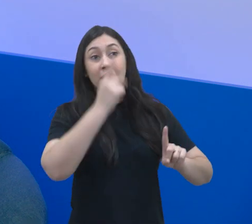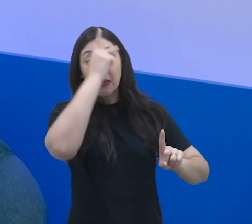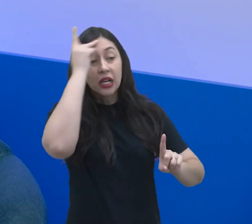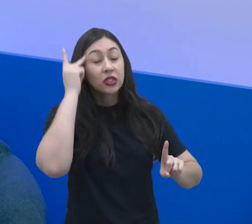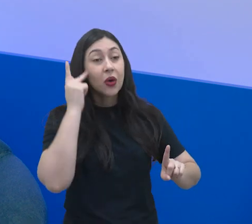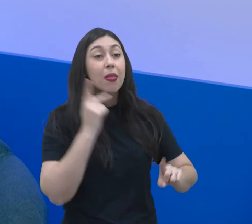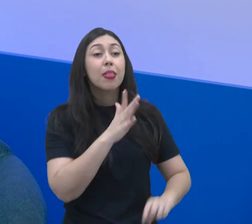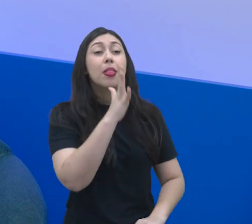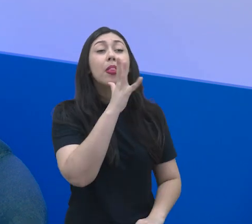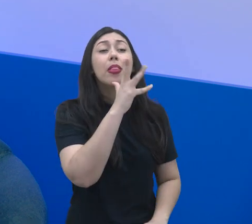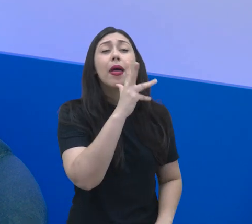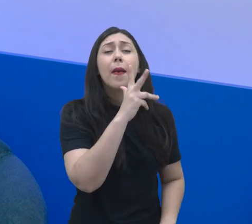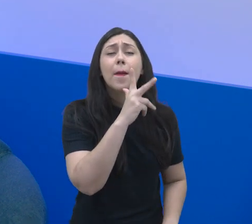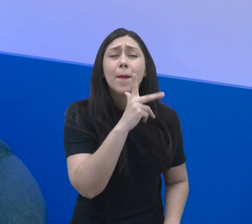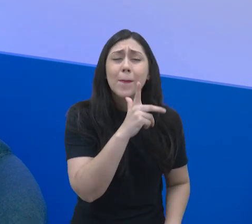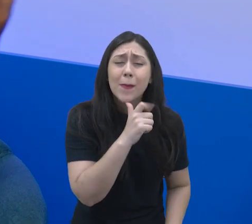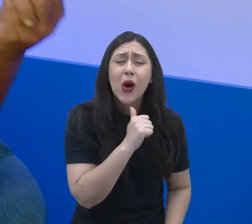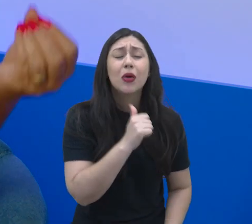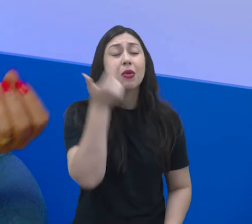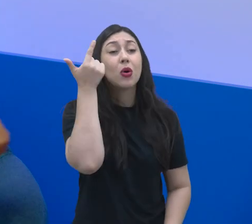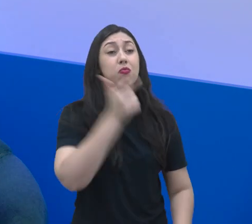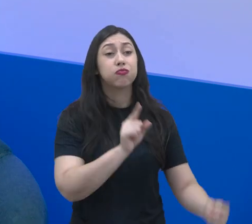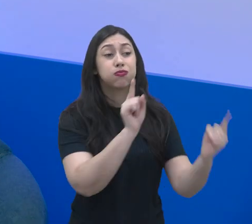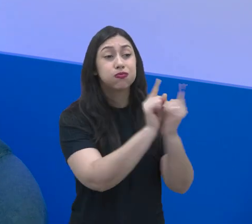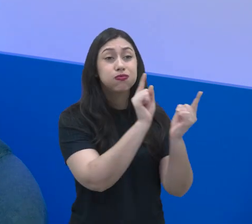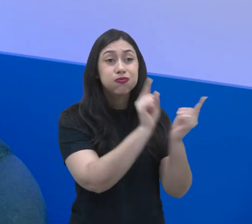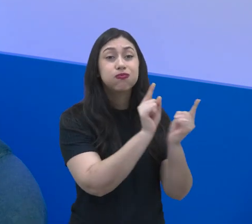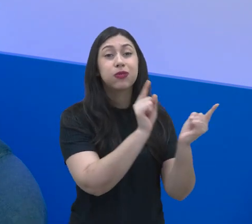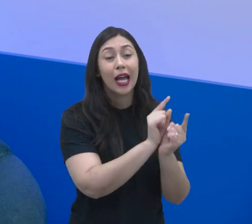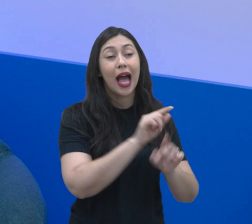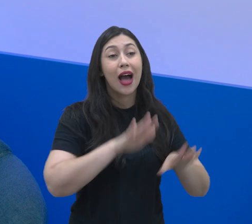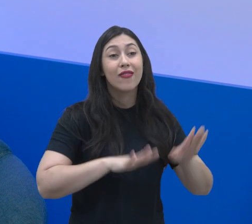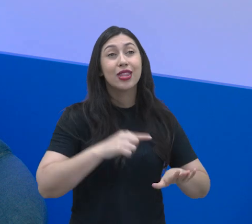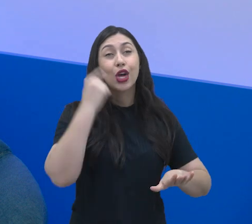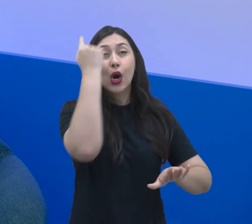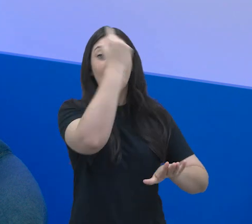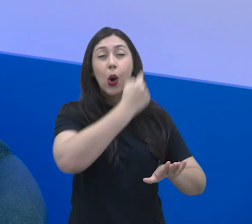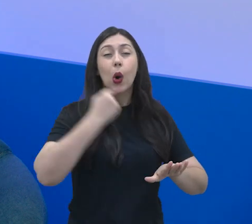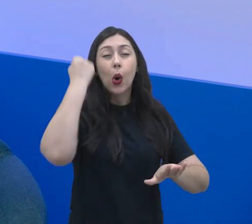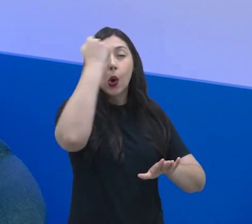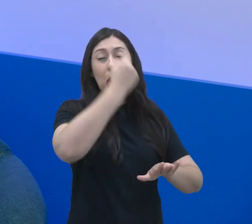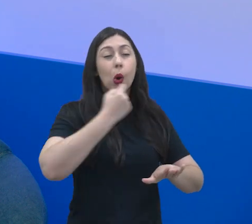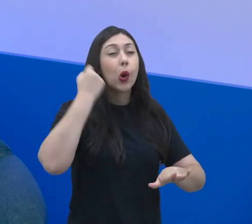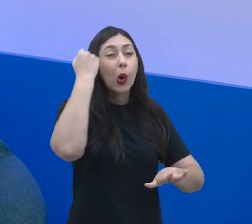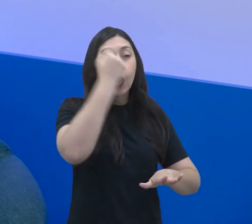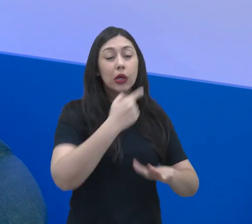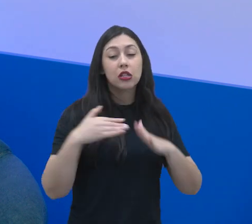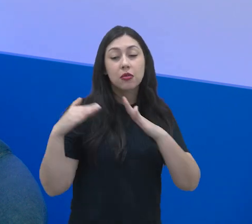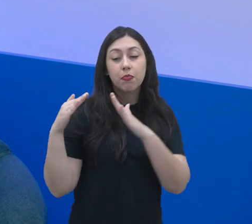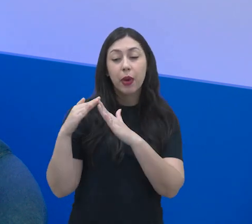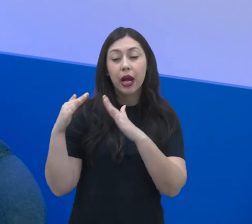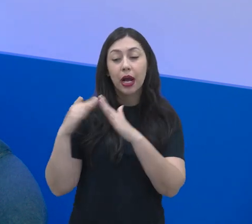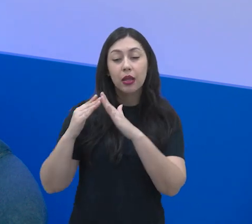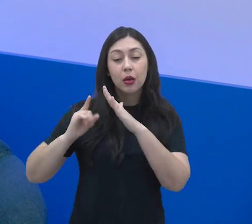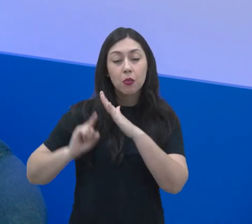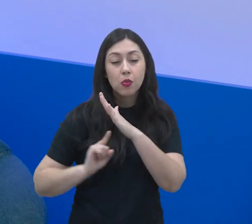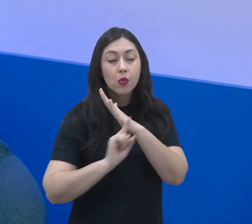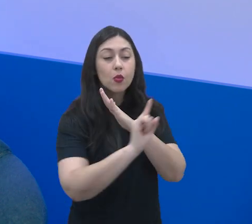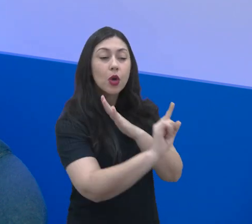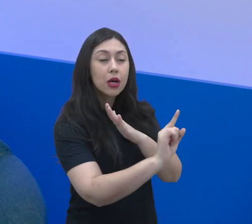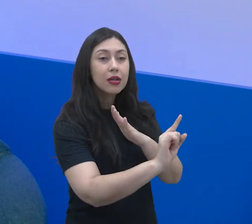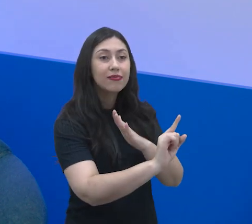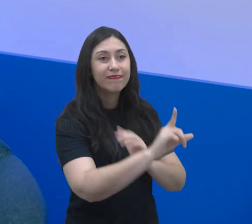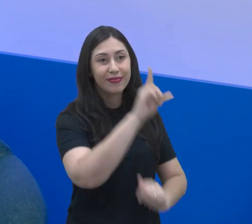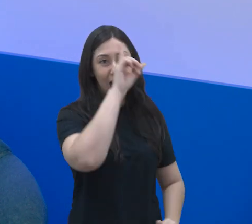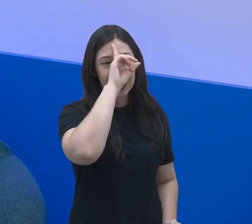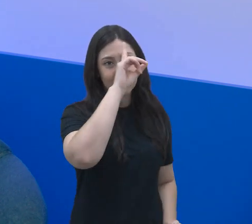pessoas passam dias para chegar até um atendimento médico, ou às vezes horas para poder se deslocar de casa até um atendimento médico.